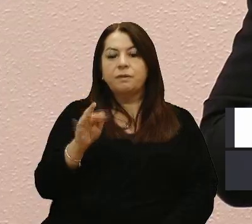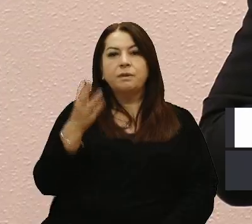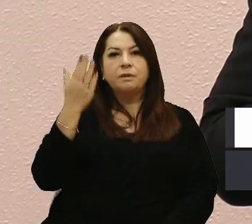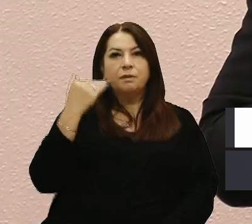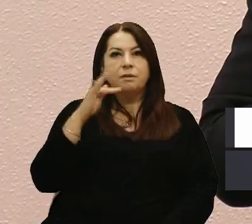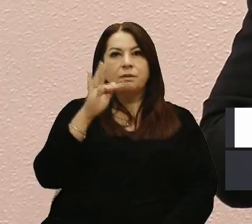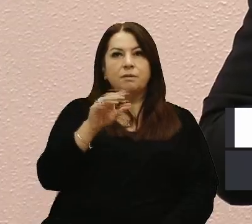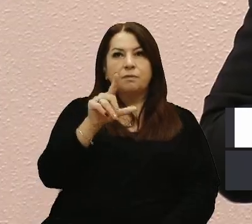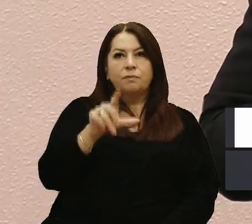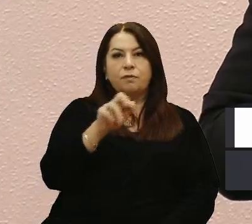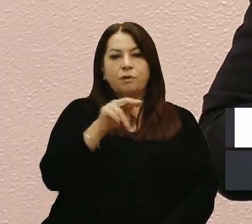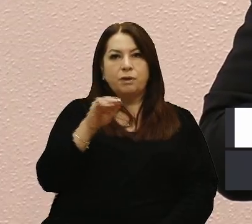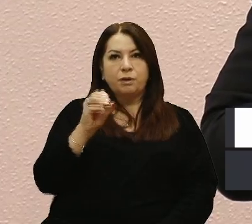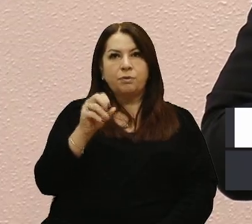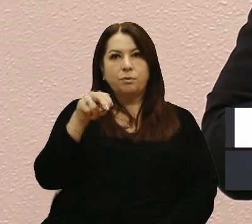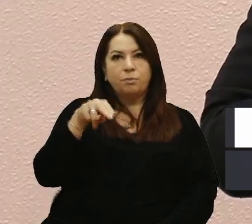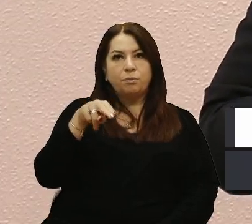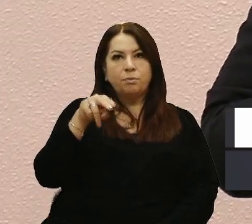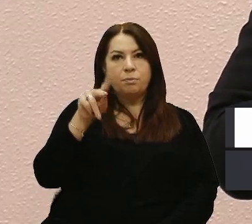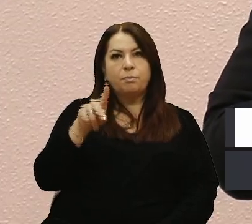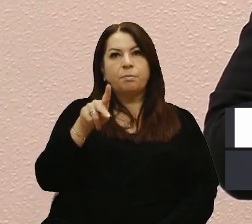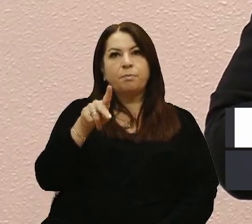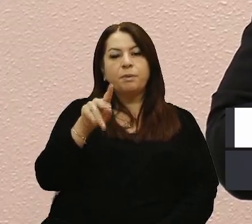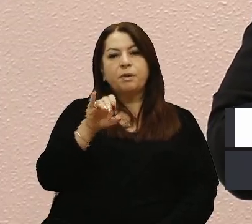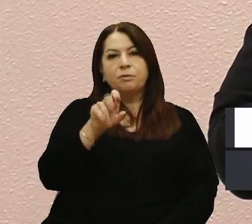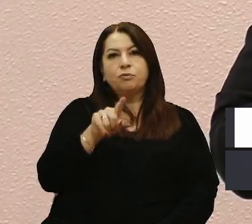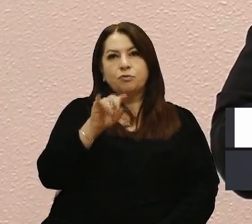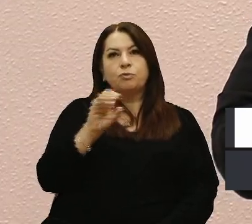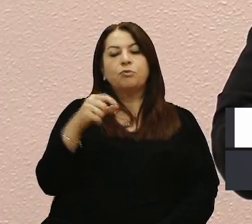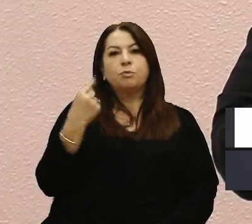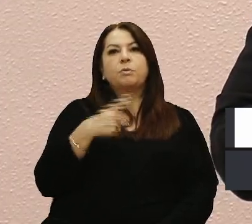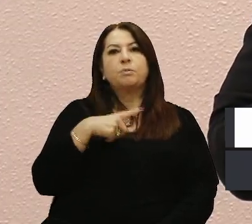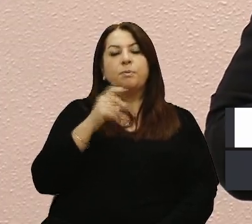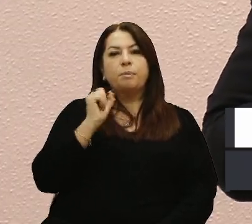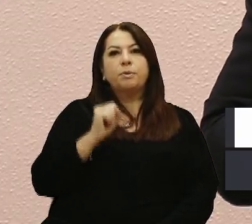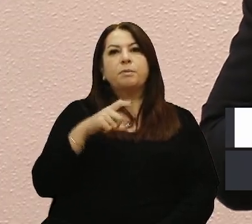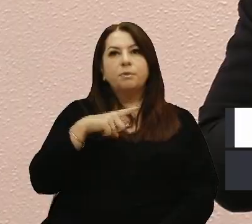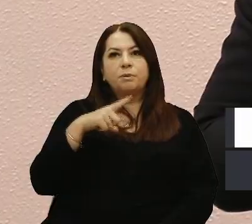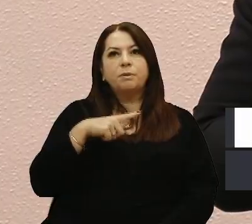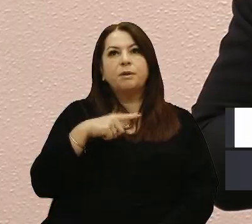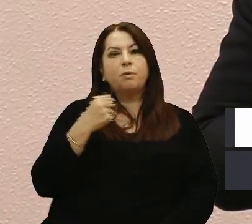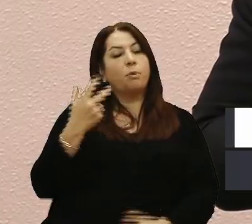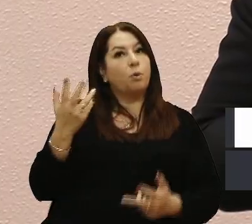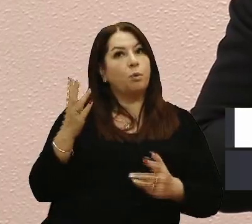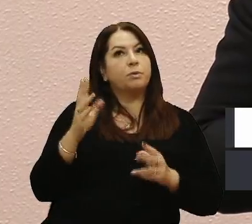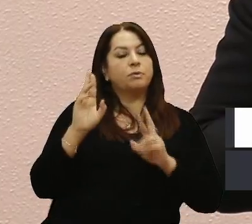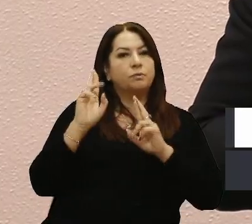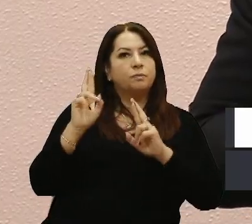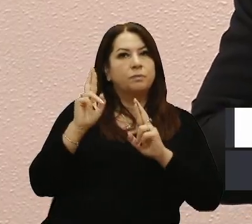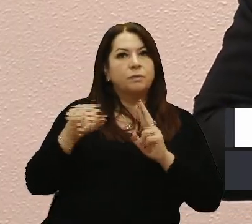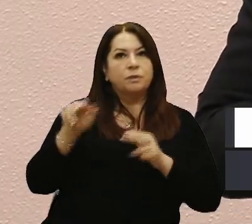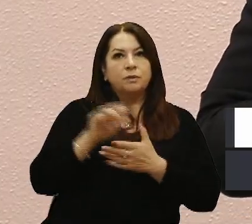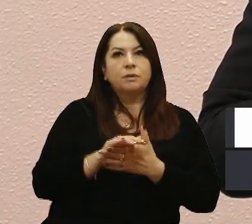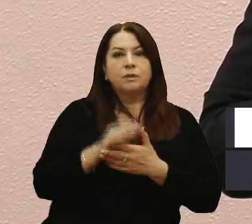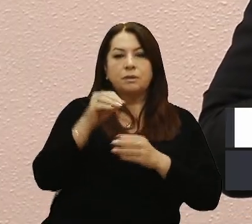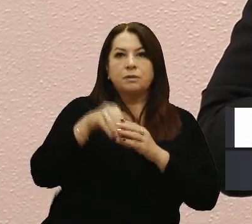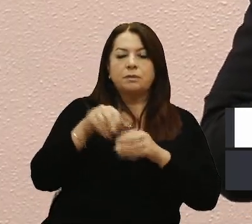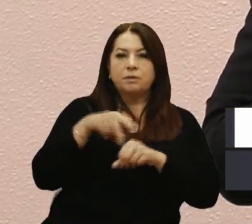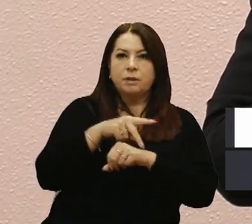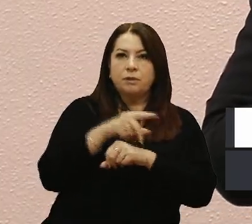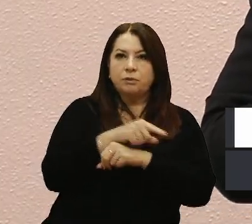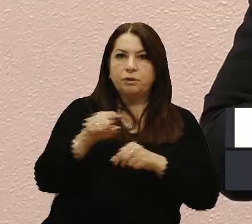em 894, isso não acontecia no Brasil, demonstrando que ainda podemos ter alguma coisa de esperança, né, dentro do nosso país.